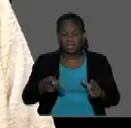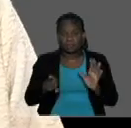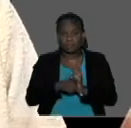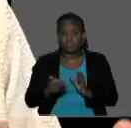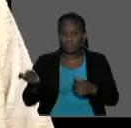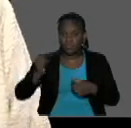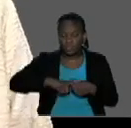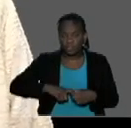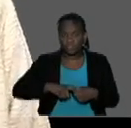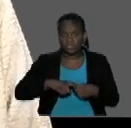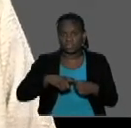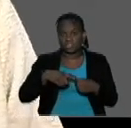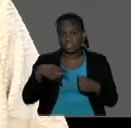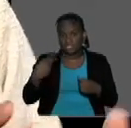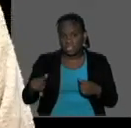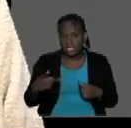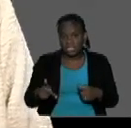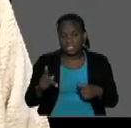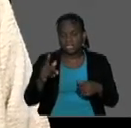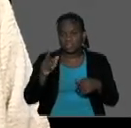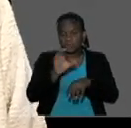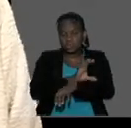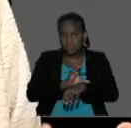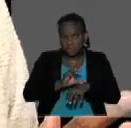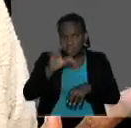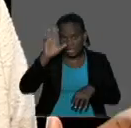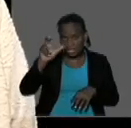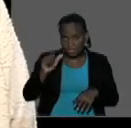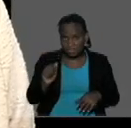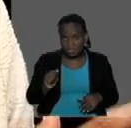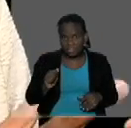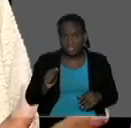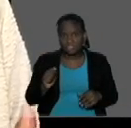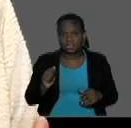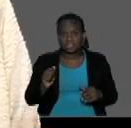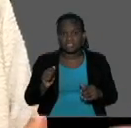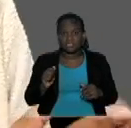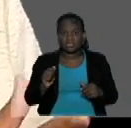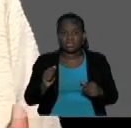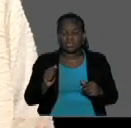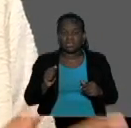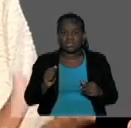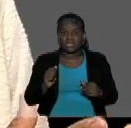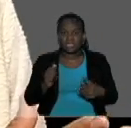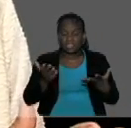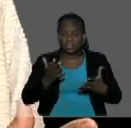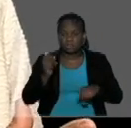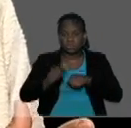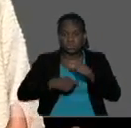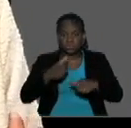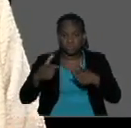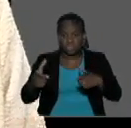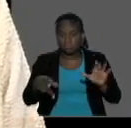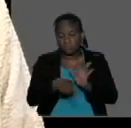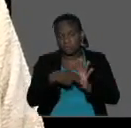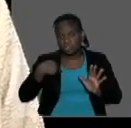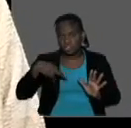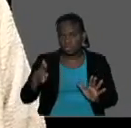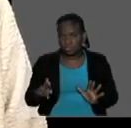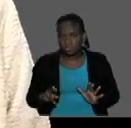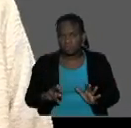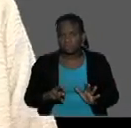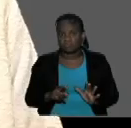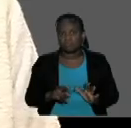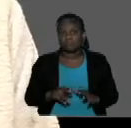de reposição civilizatória, eles se constituíram como espaços